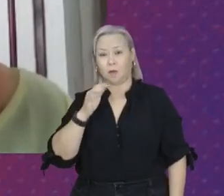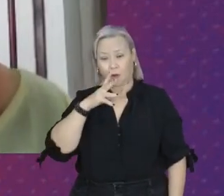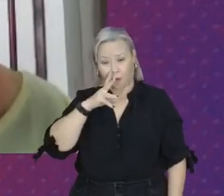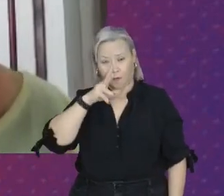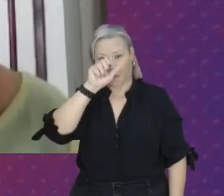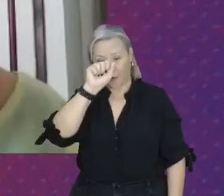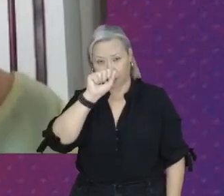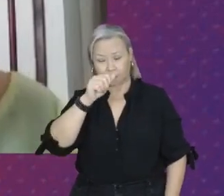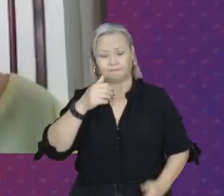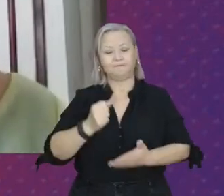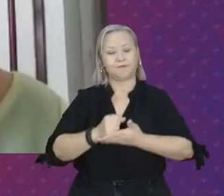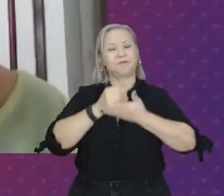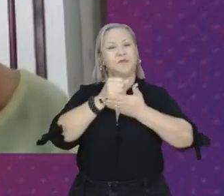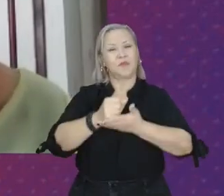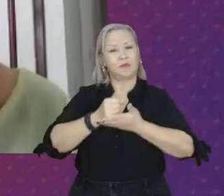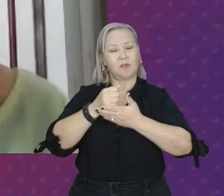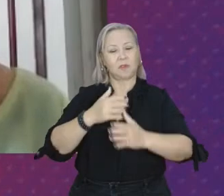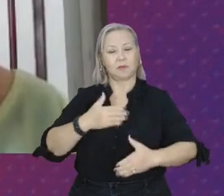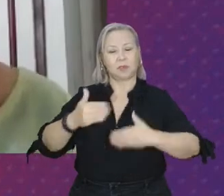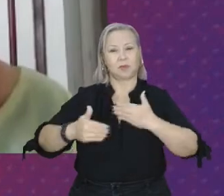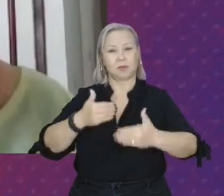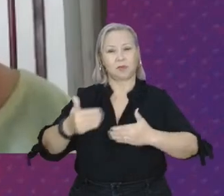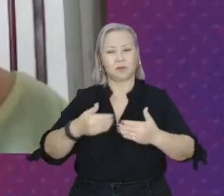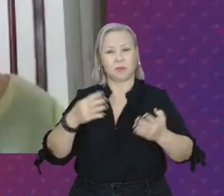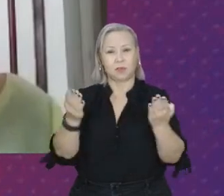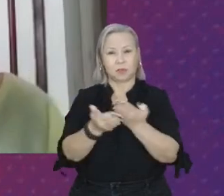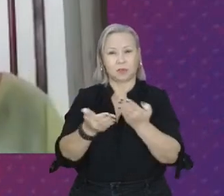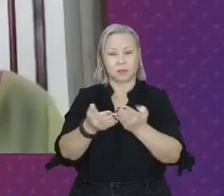e a consolidação de redes